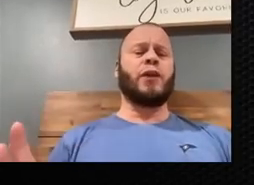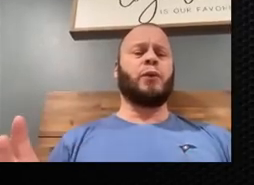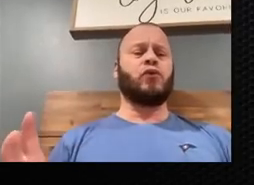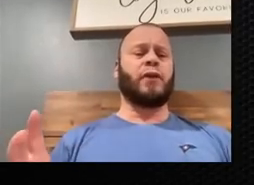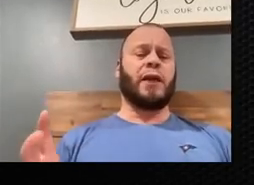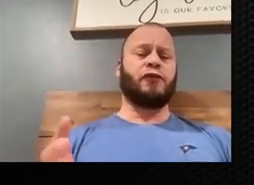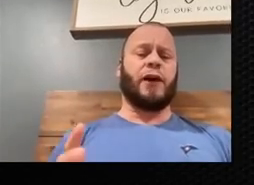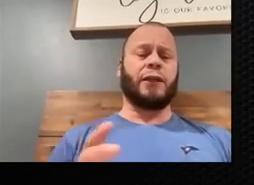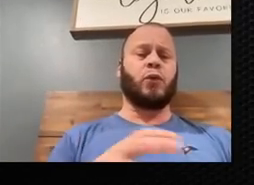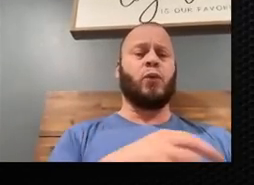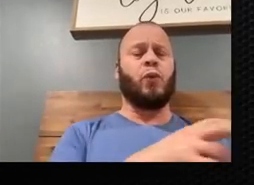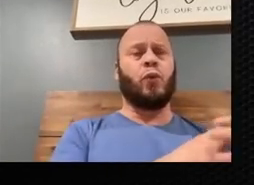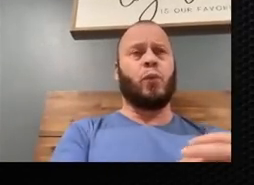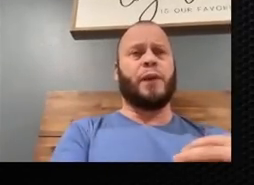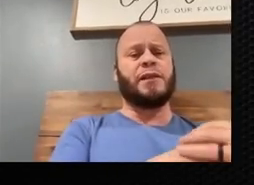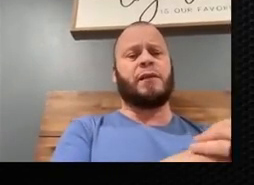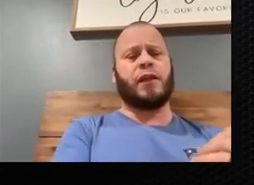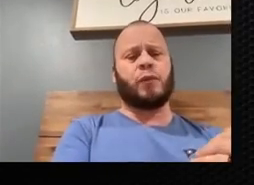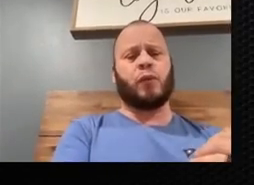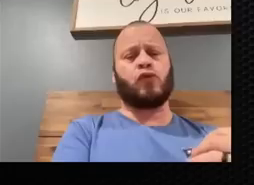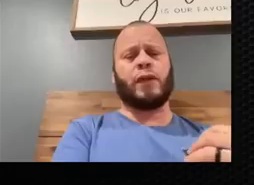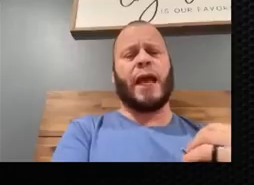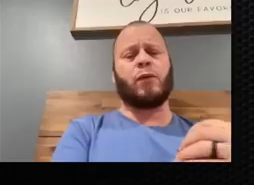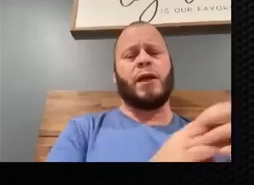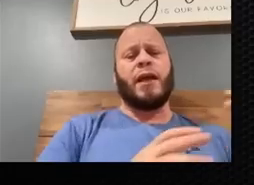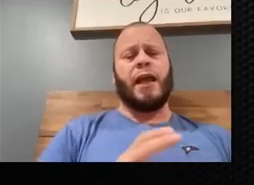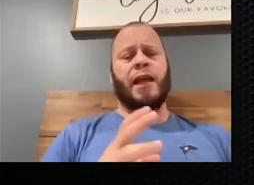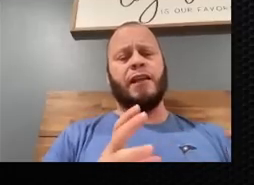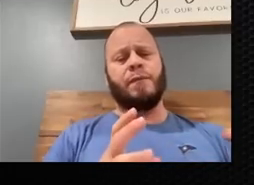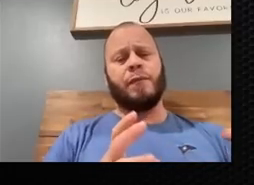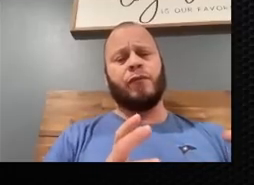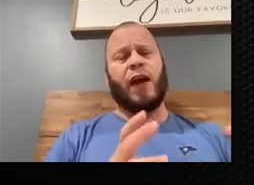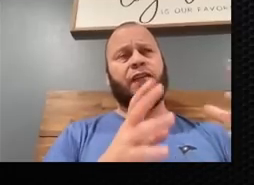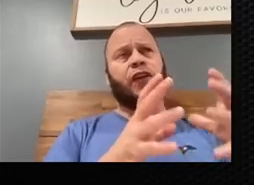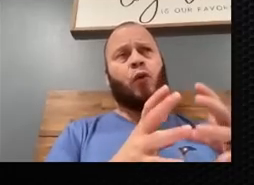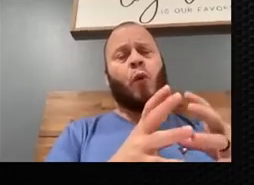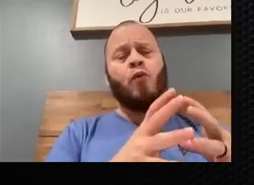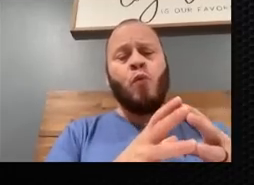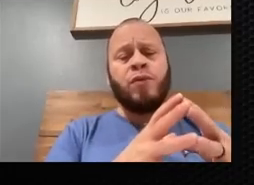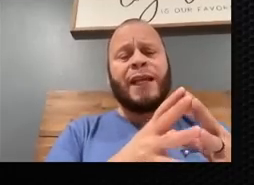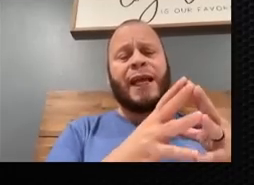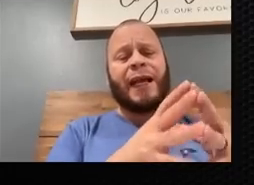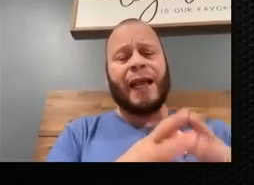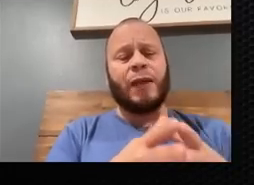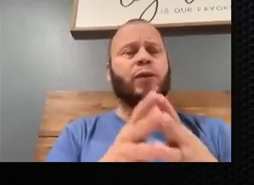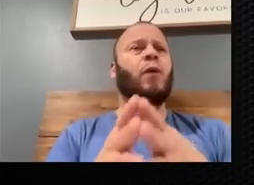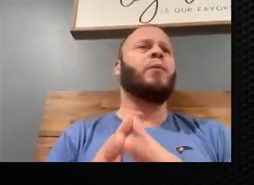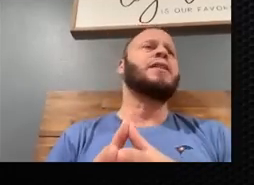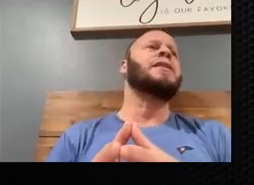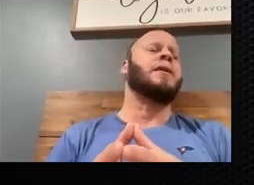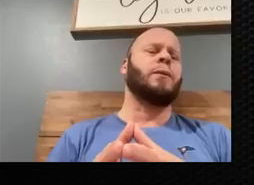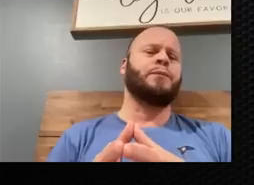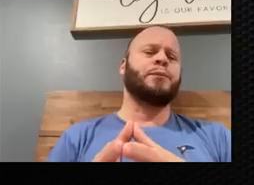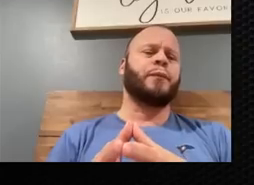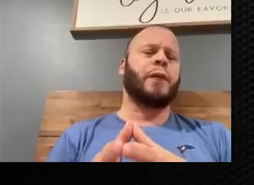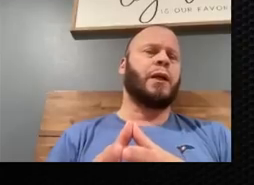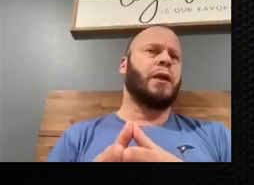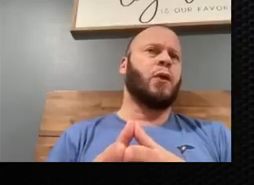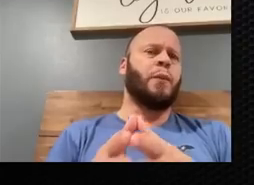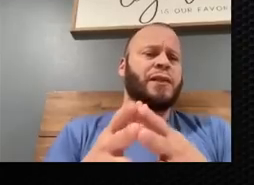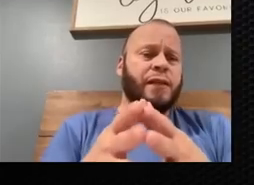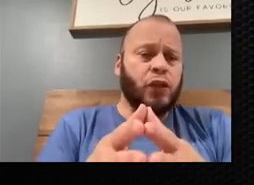o Eduardo Bolsonaro fala que o presidente Bolsonaro vai vir como um guerreiro da oposição.